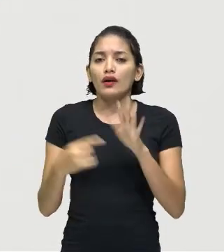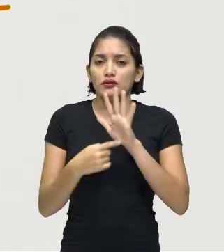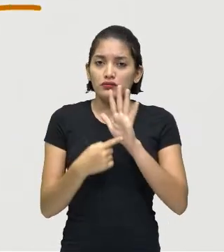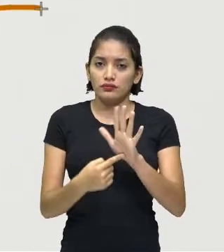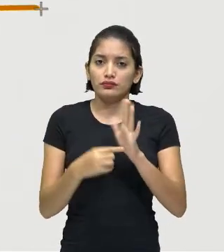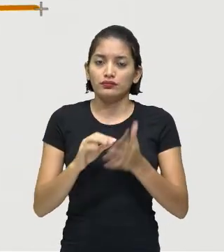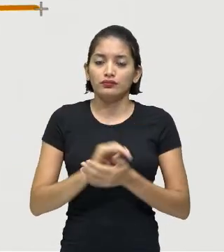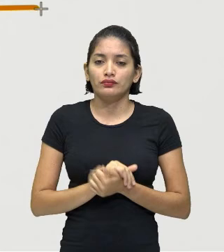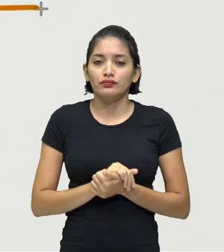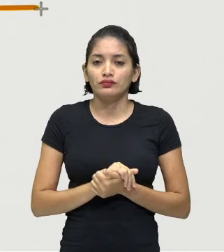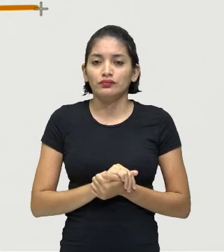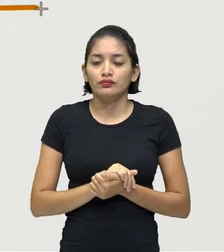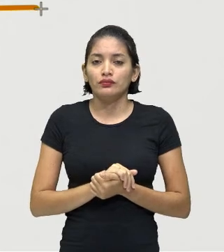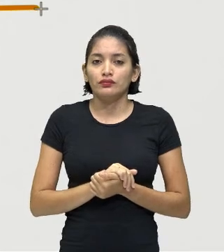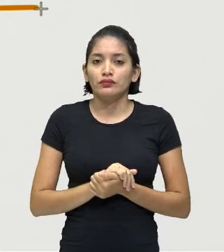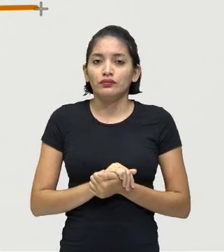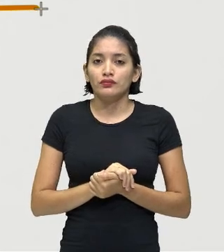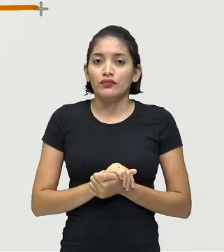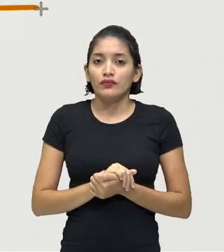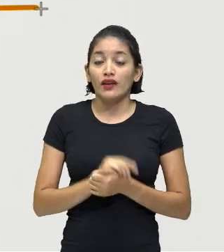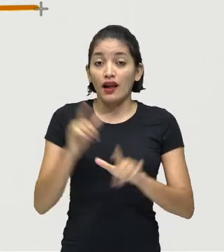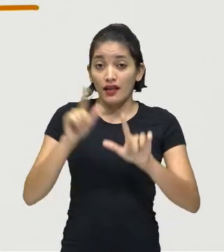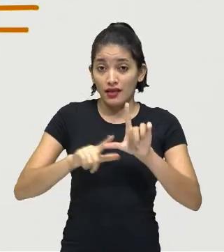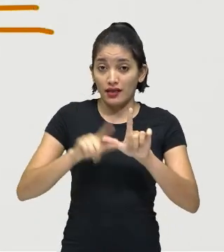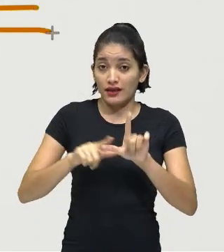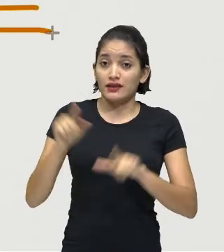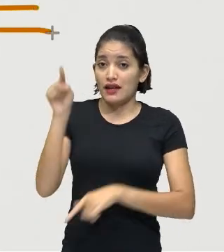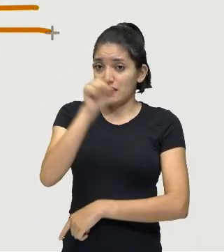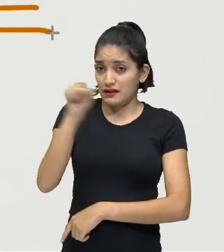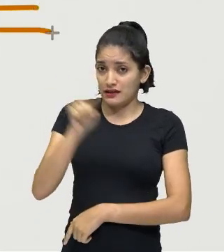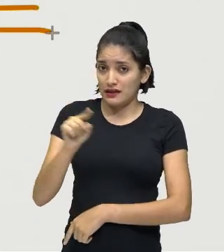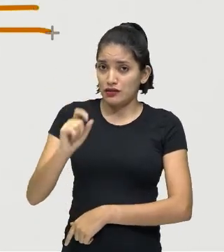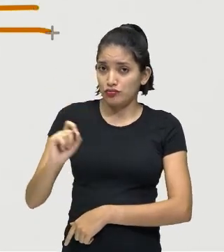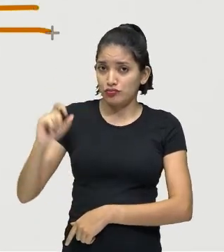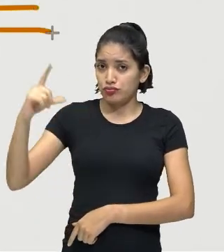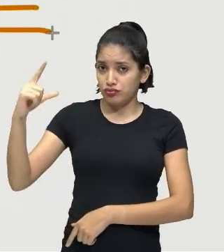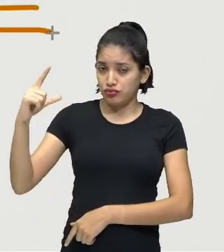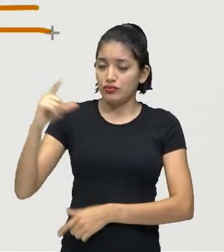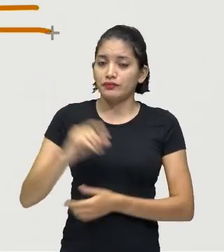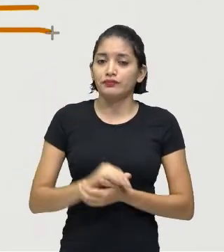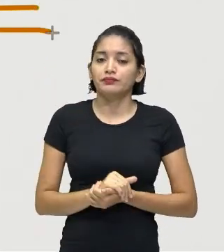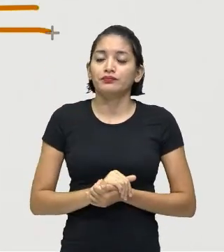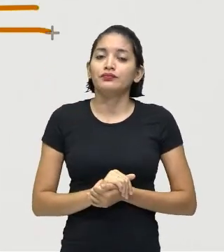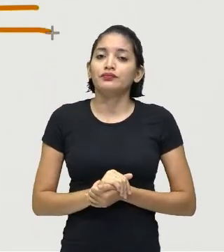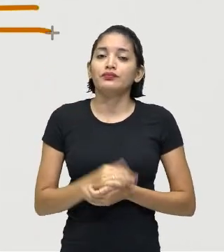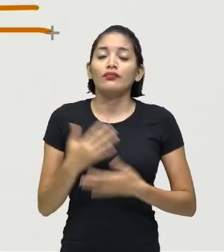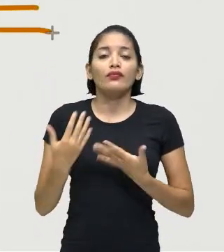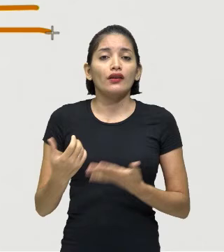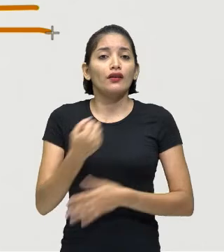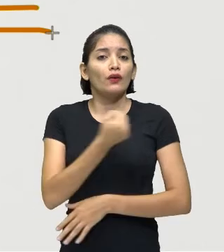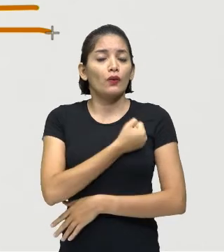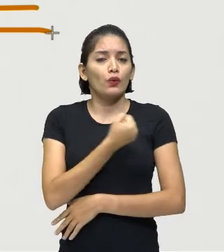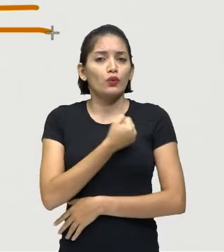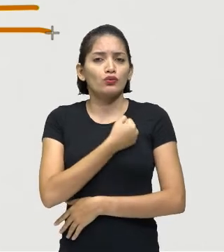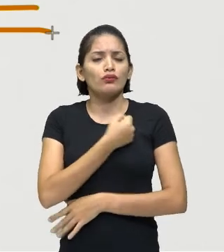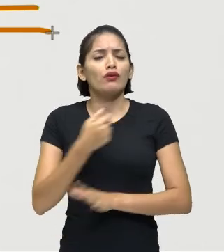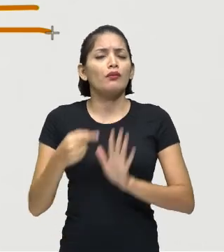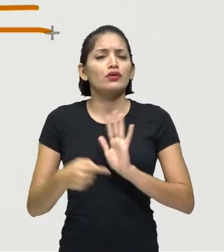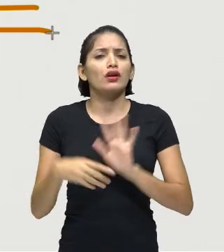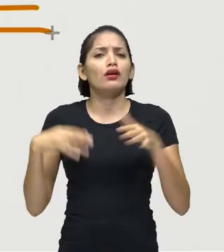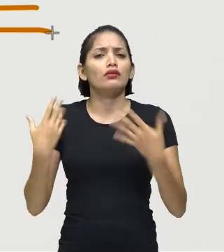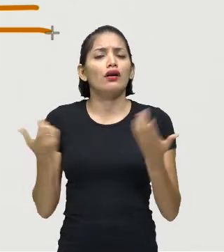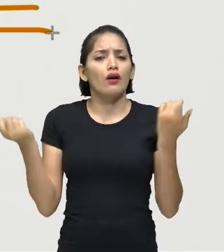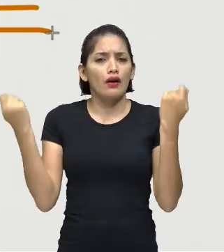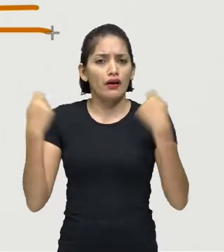ele é com essa letra Z em maiúsculo. Então, é o número atômico que vai fazer essa determinação